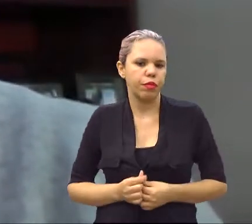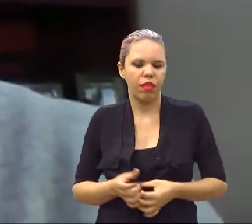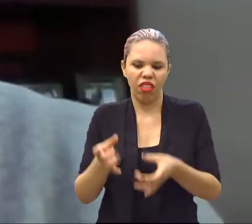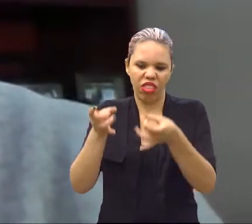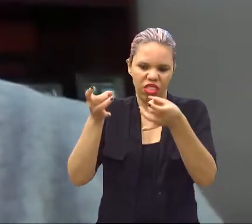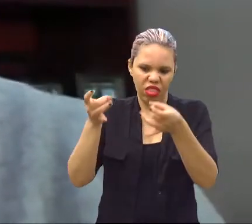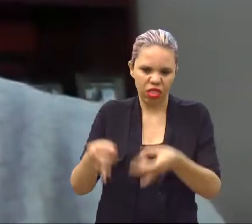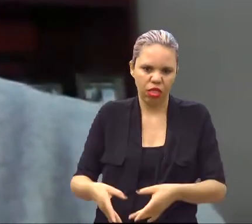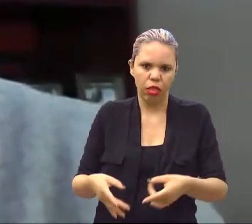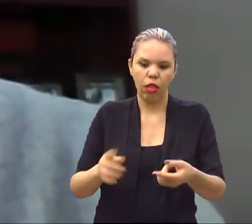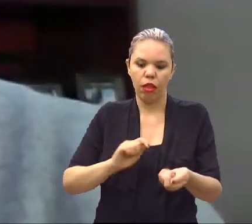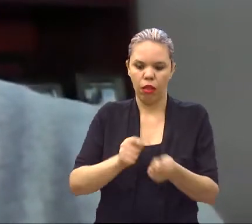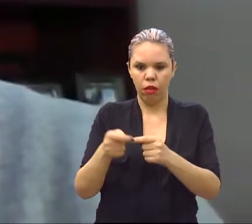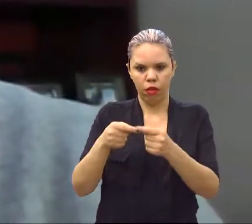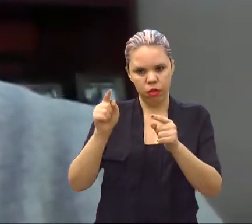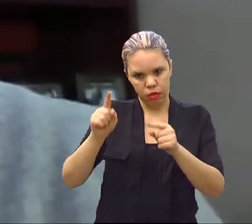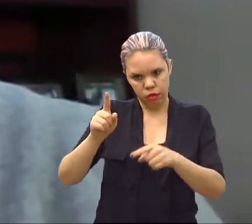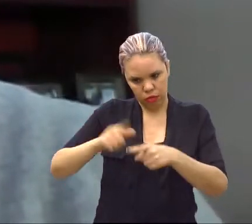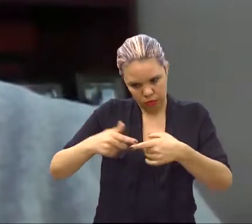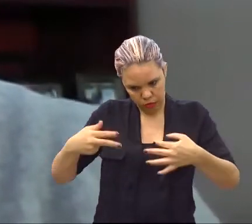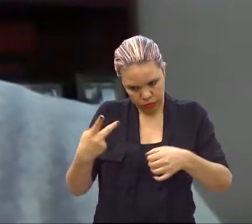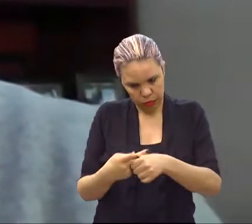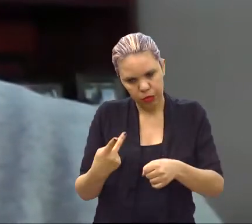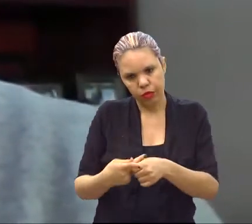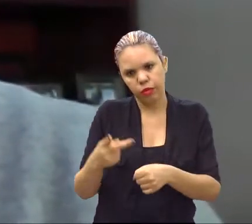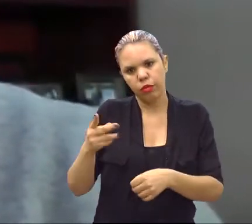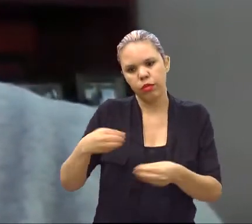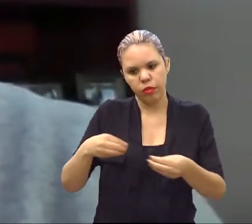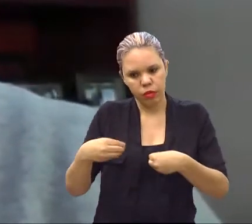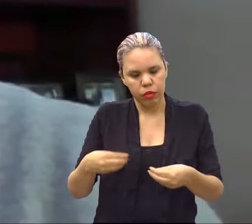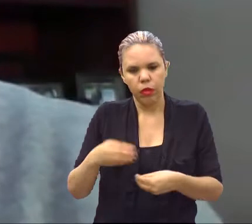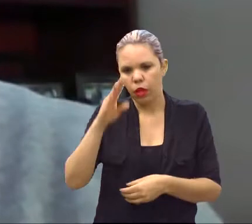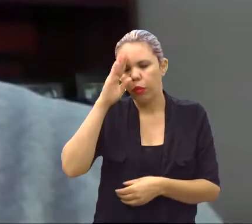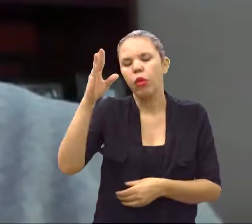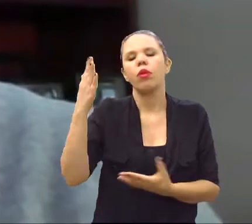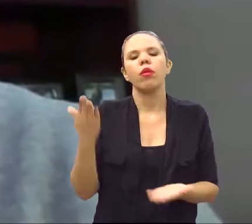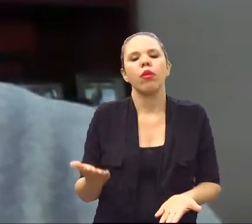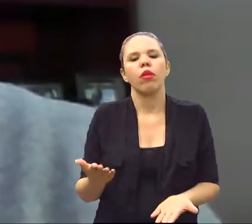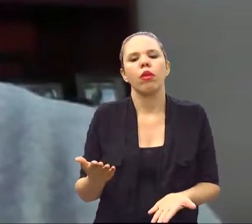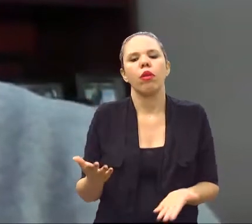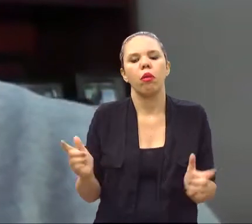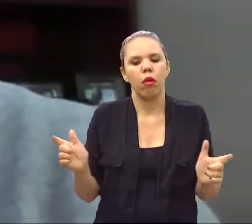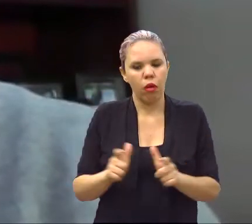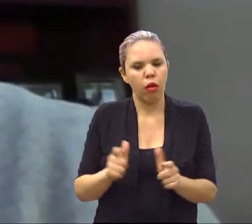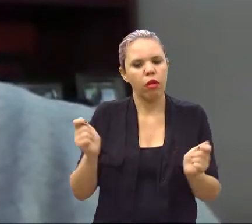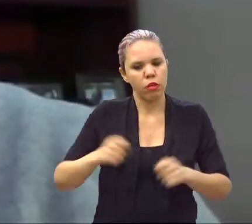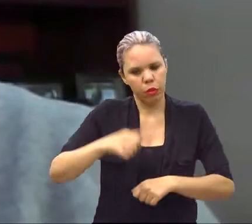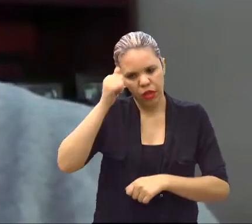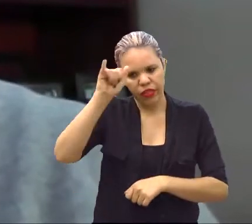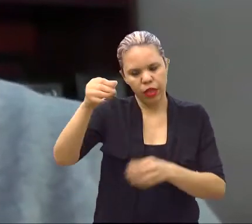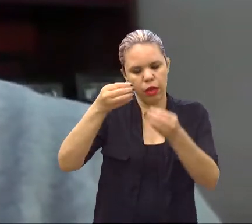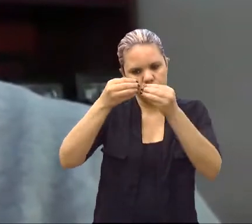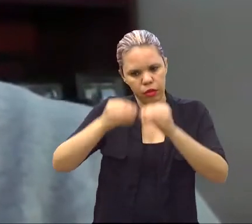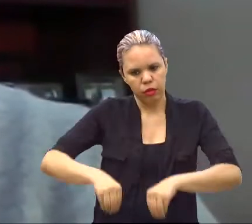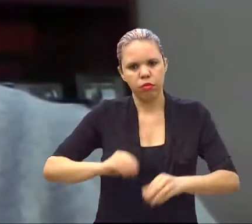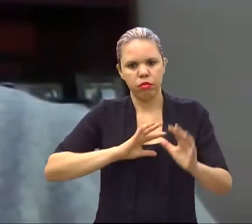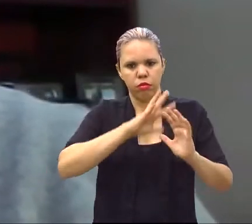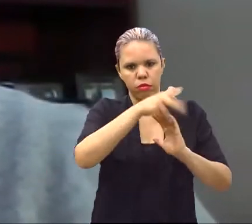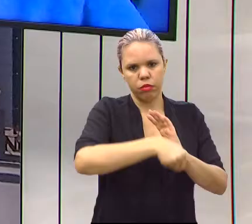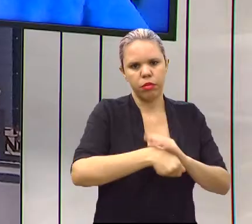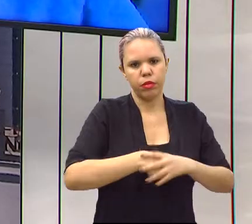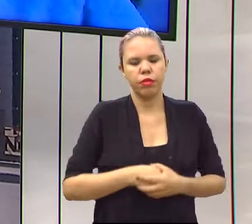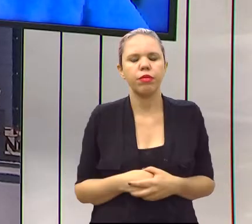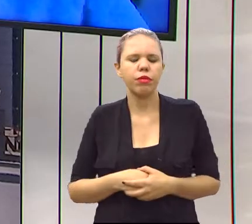o descarte adequado dessa embalagem é o principal ponto que pode diminuir o impacto ao meio